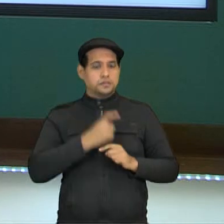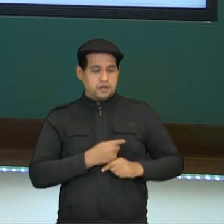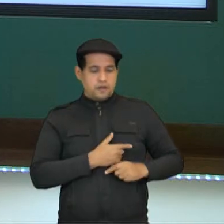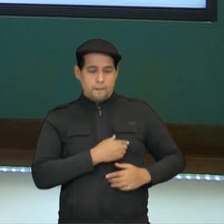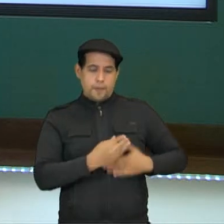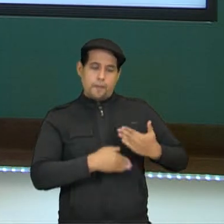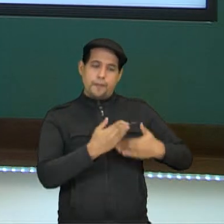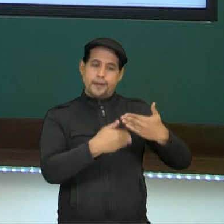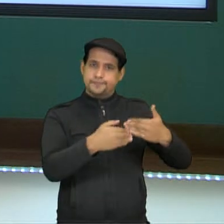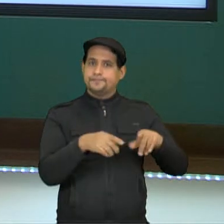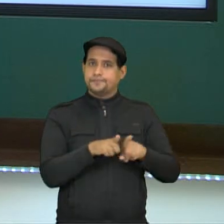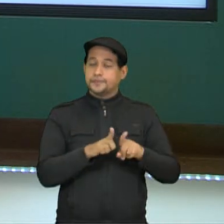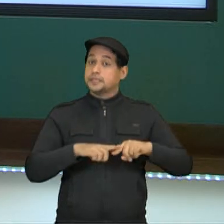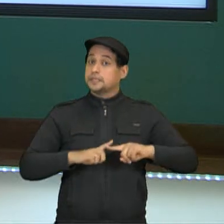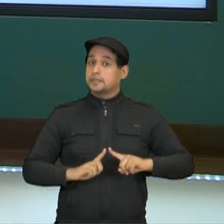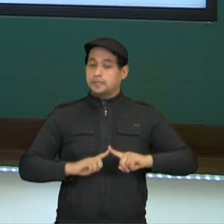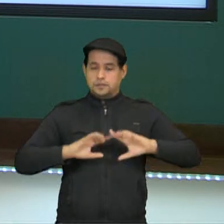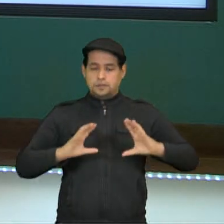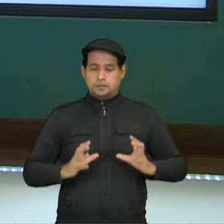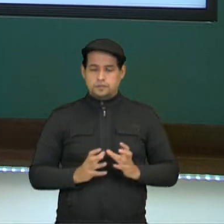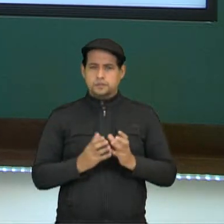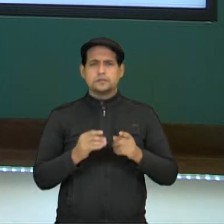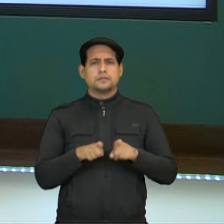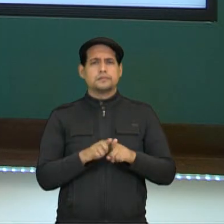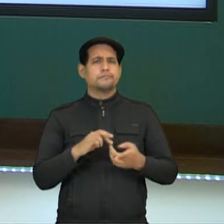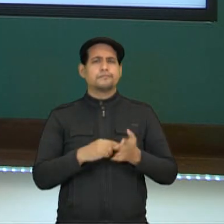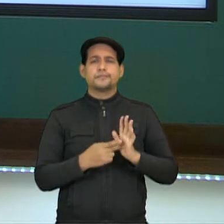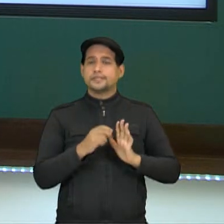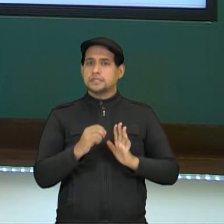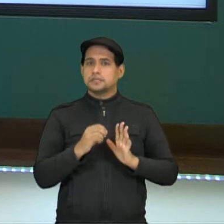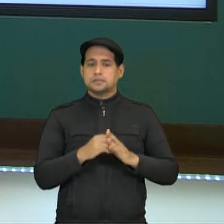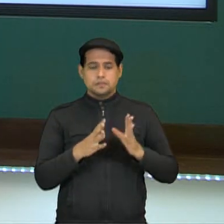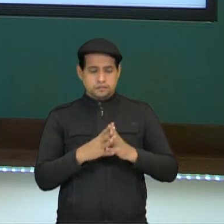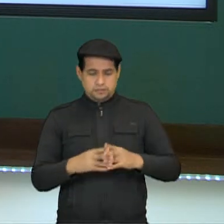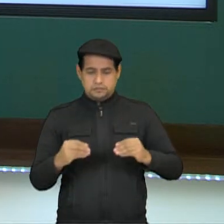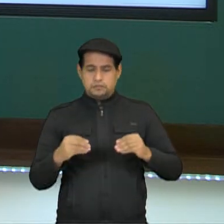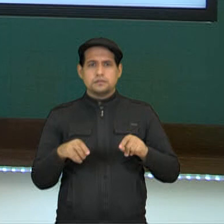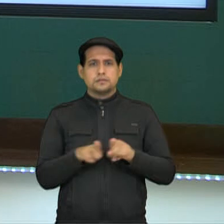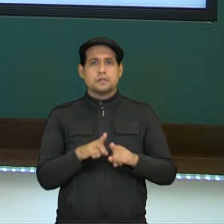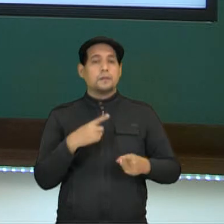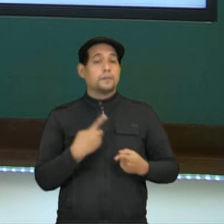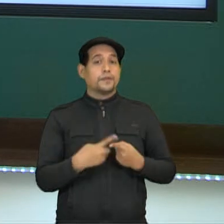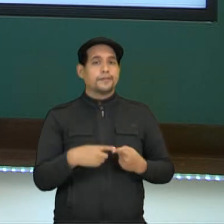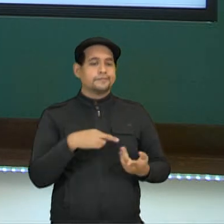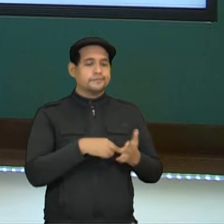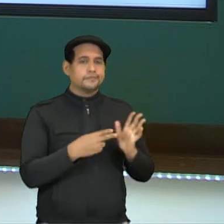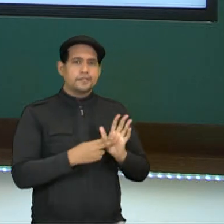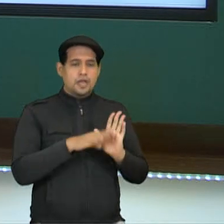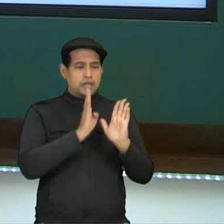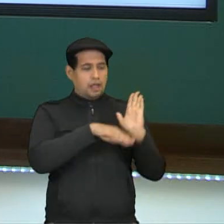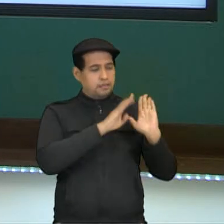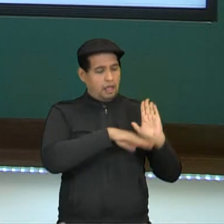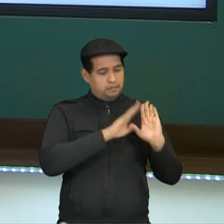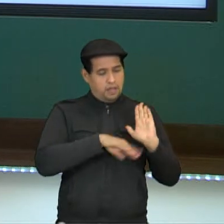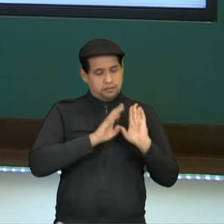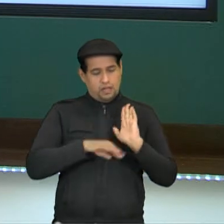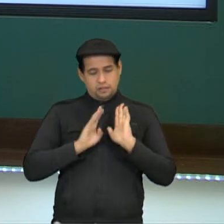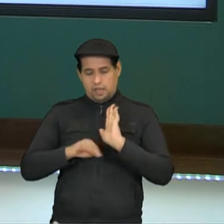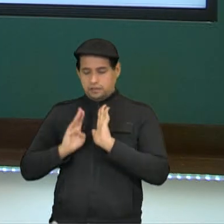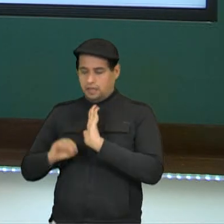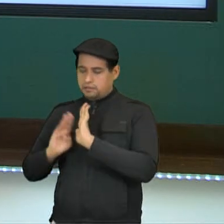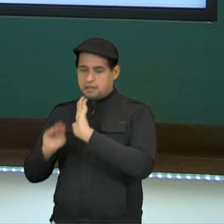reprodutiva maior. E os menos aptos, eles tendem a sumir, porque eles vão sendo eliminados por causa